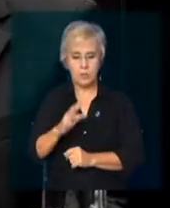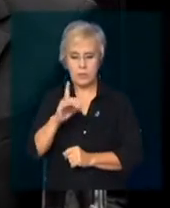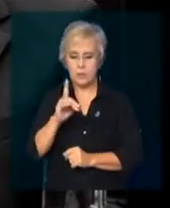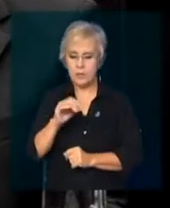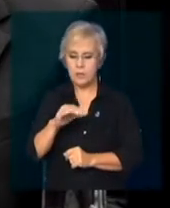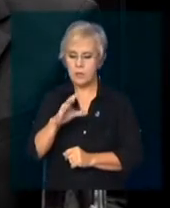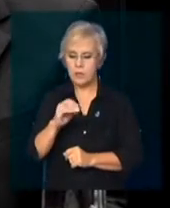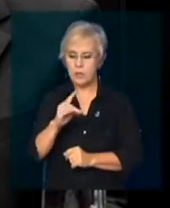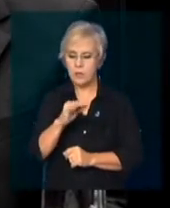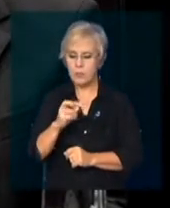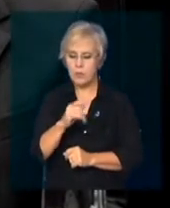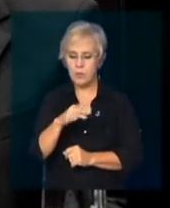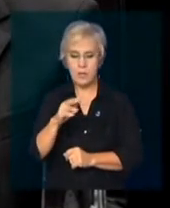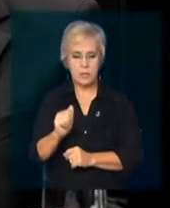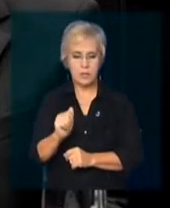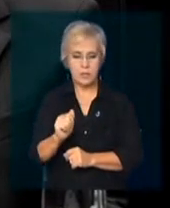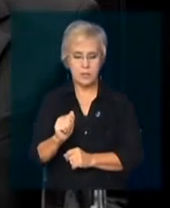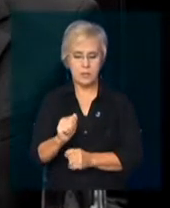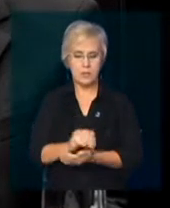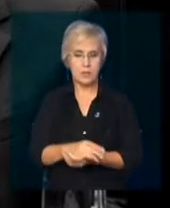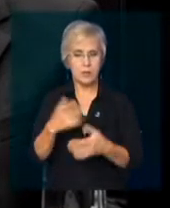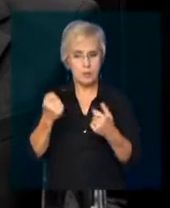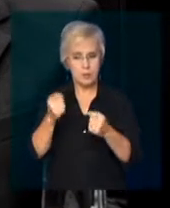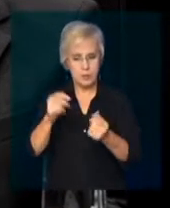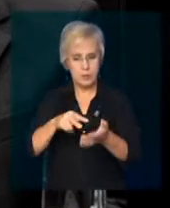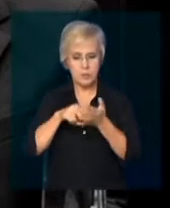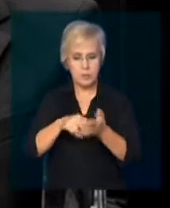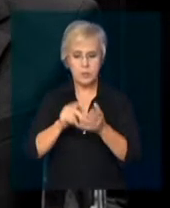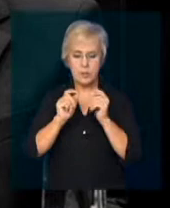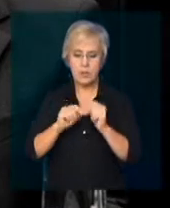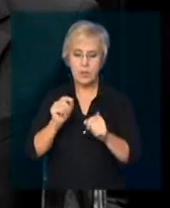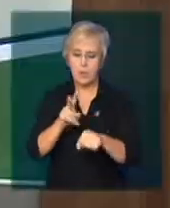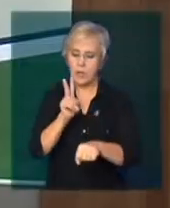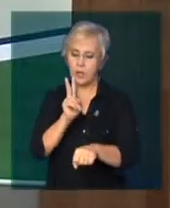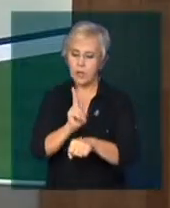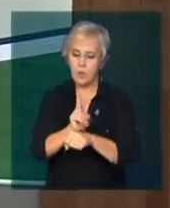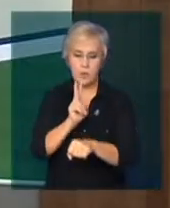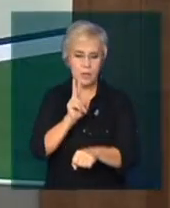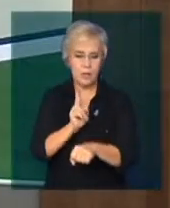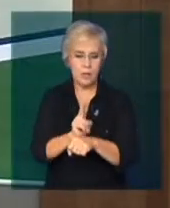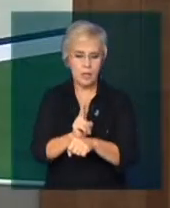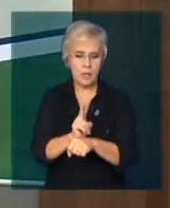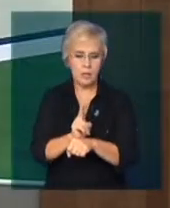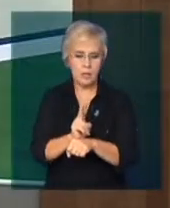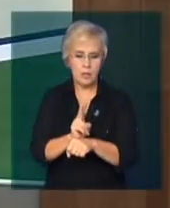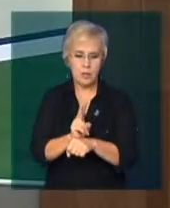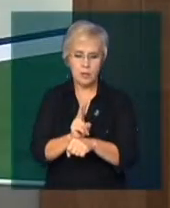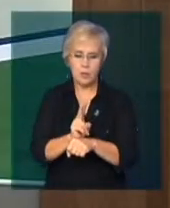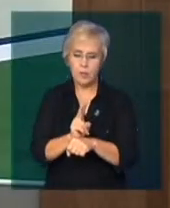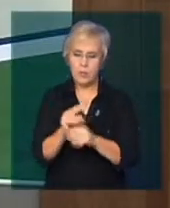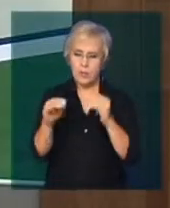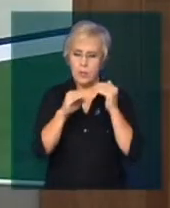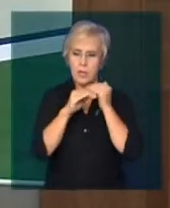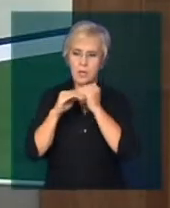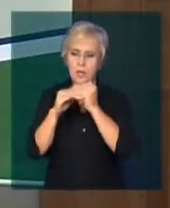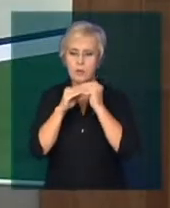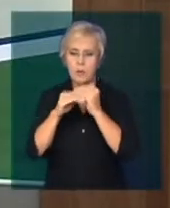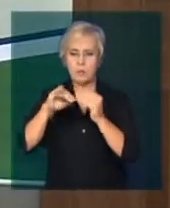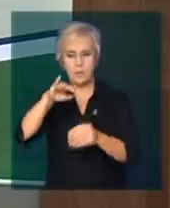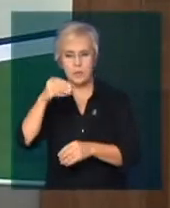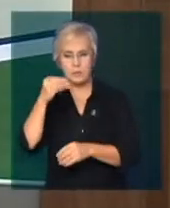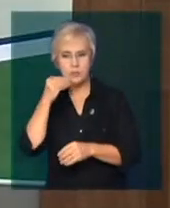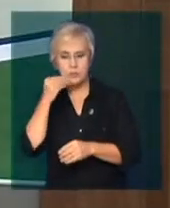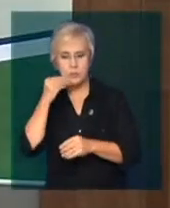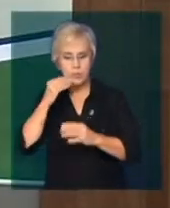sem o qual não existe democracia verdadeira, que é resguardar por todos os meios o princípio da igualdade de oportunidade